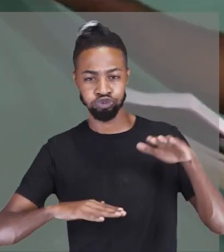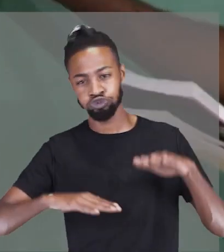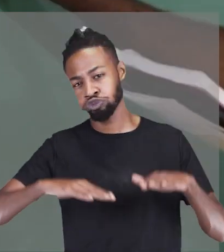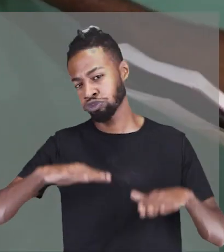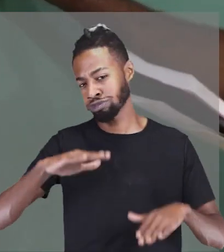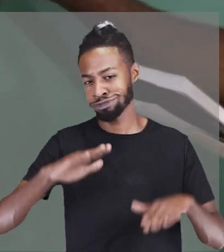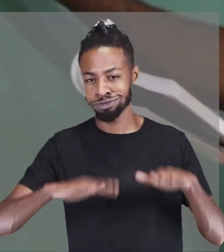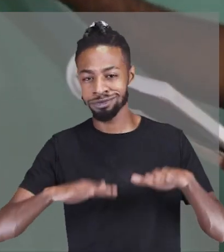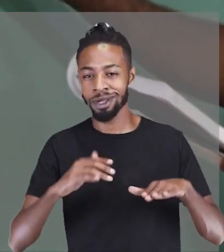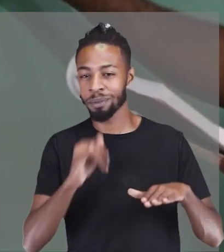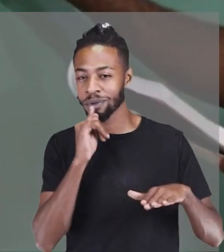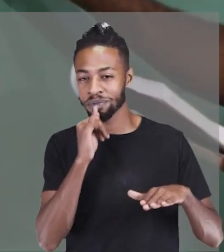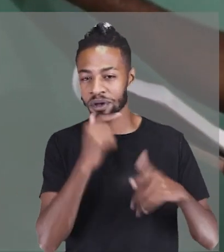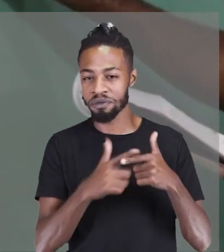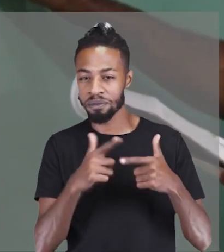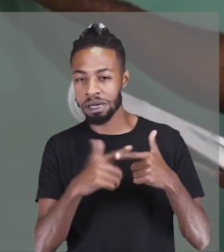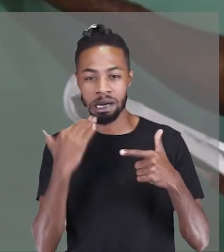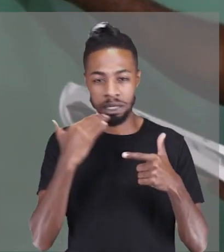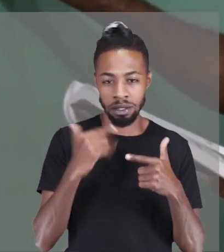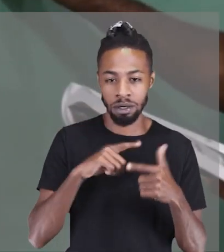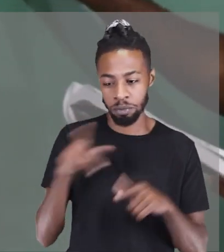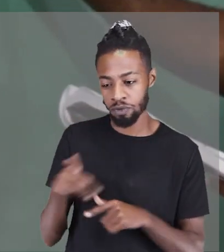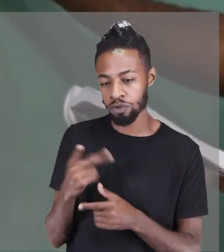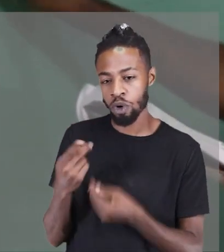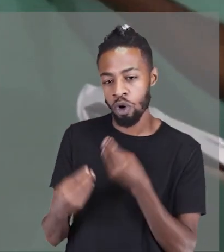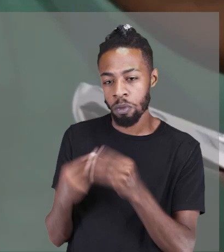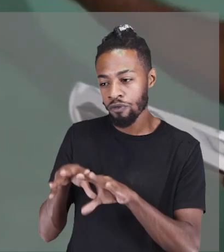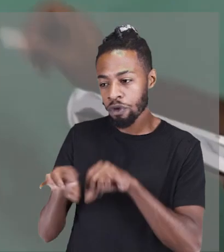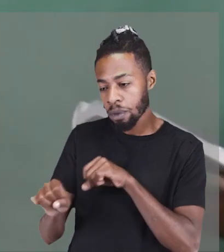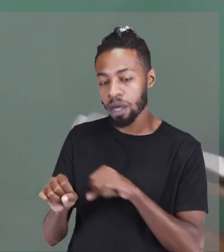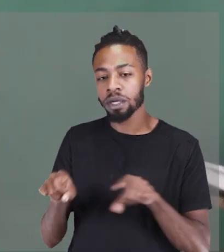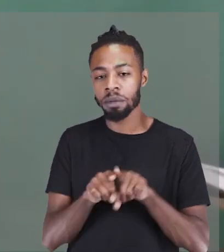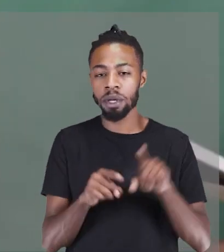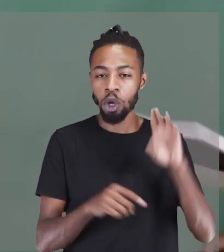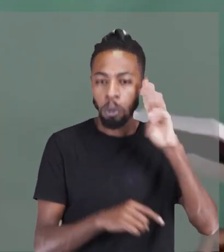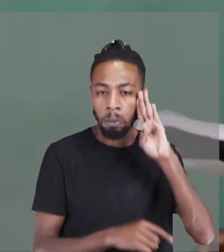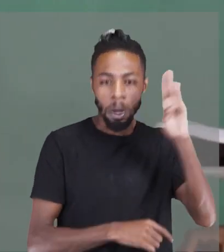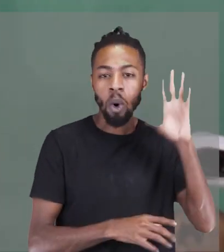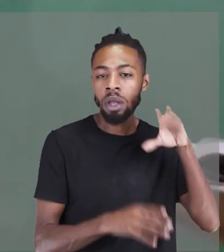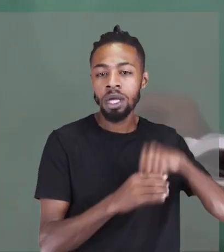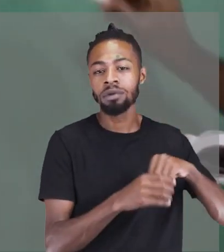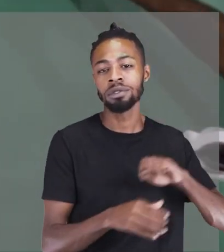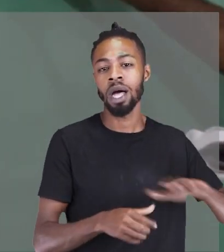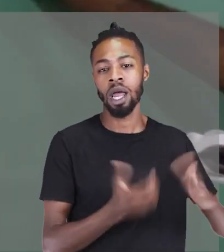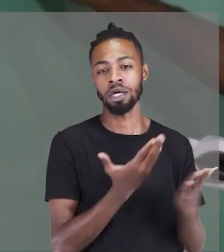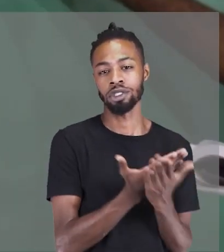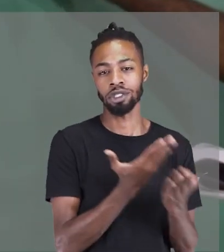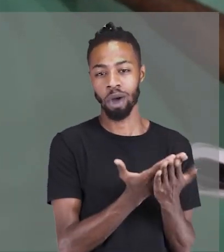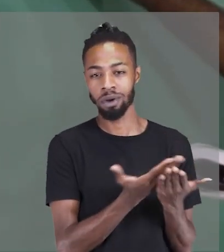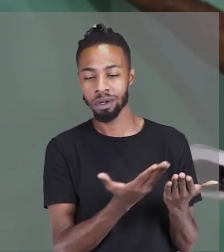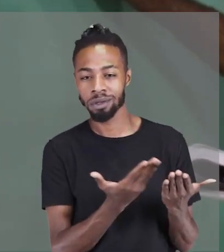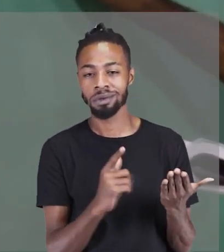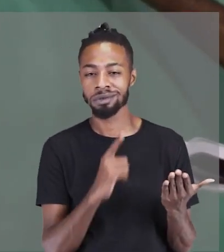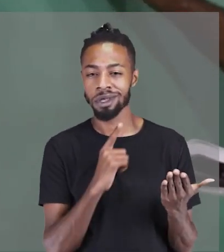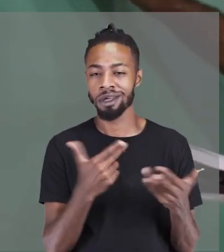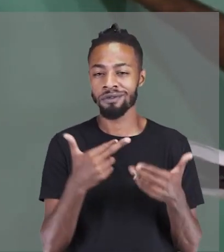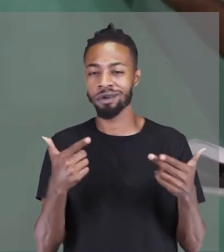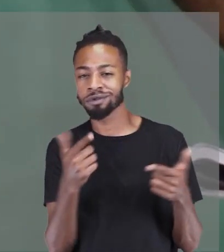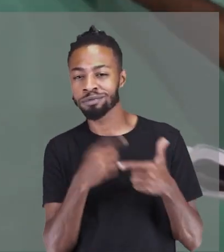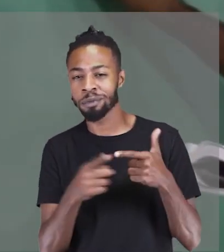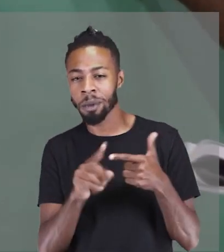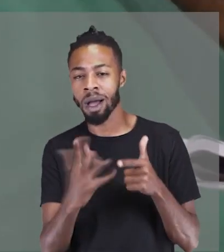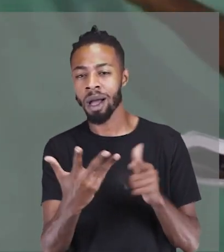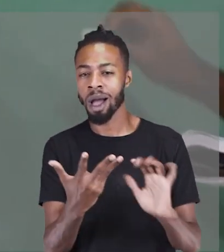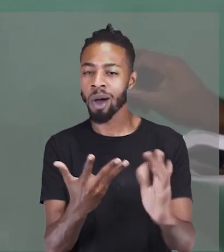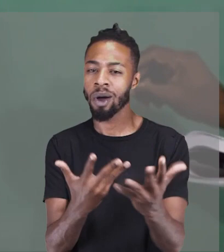Esse descompasso entre como o professor é formado e quais são as prioridades que ele deveria ter em sala de aula, ou que se espera dele em sala de aula,